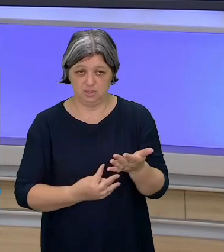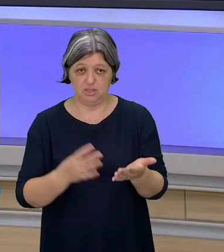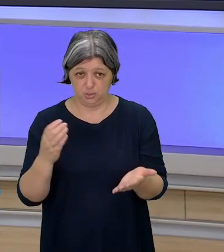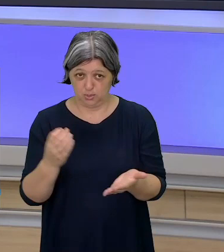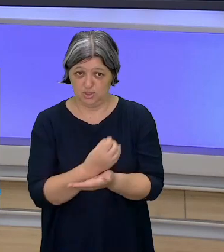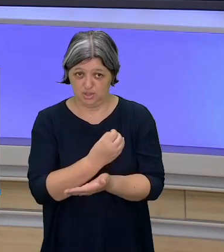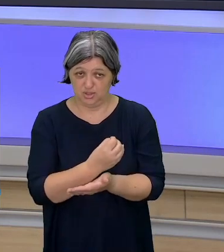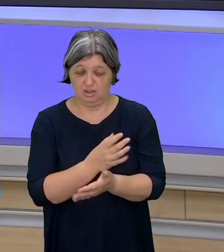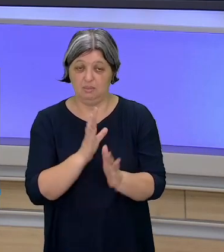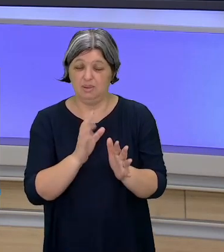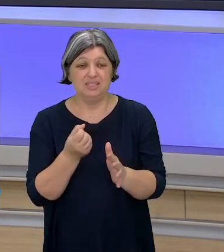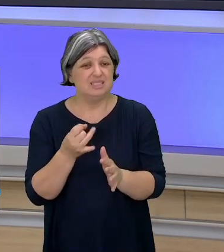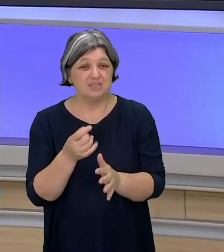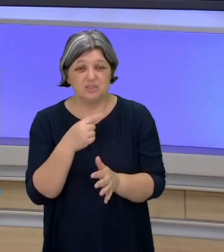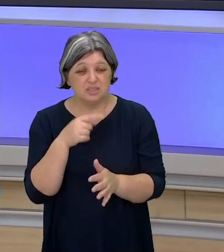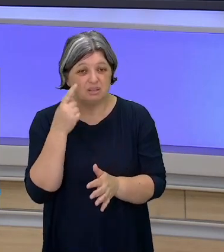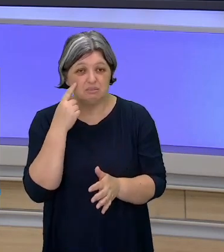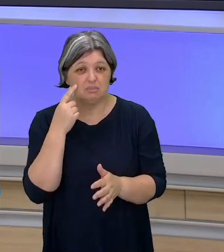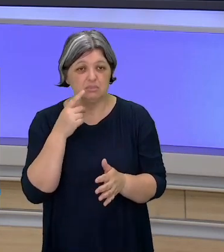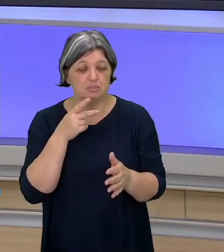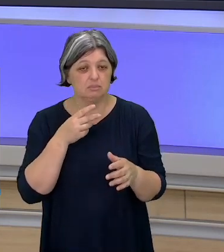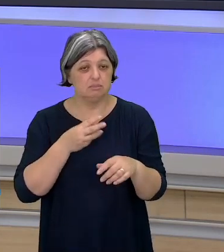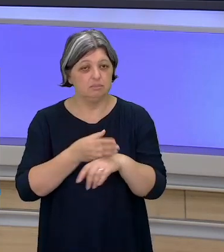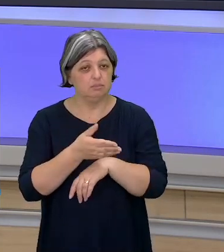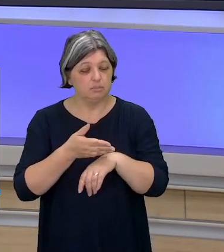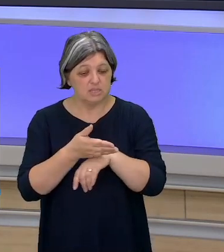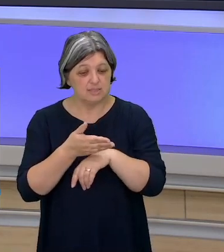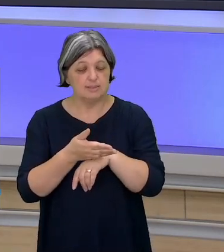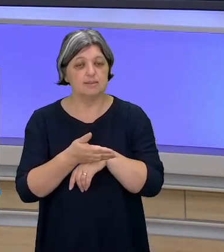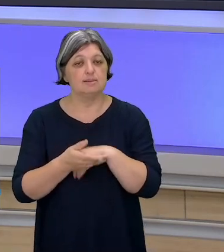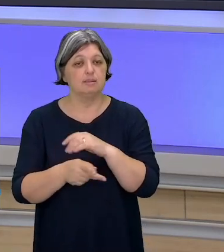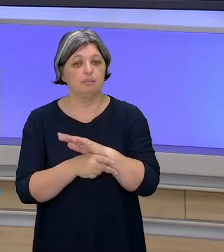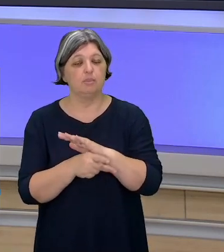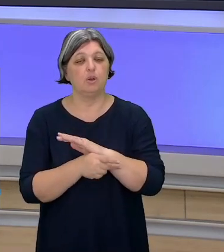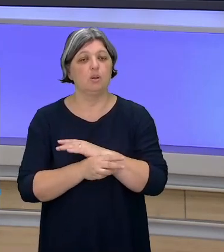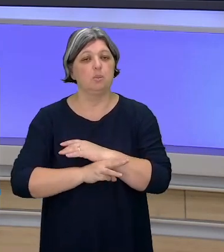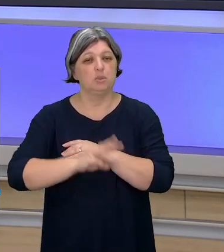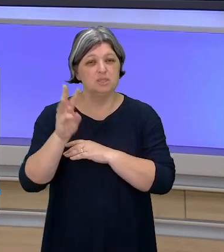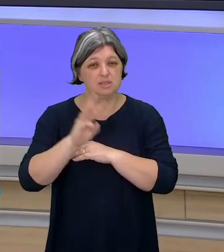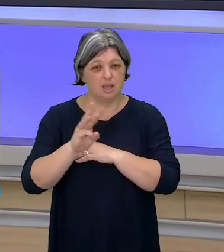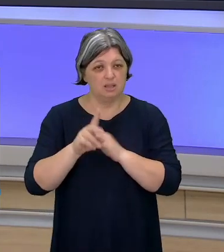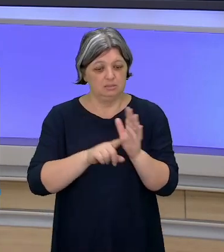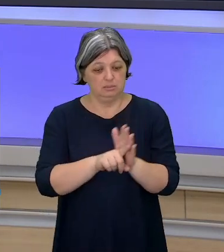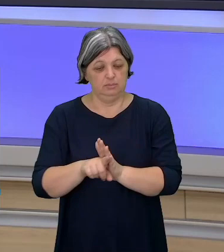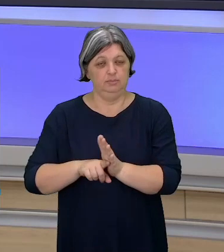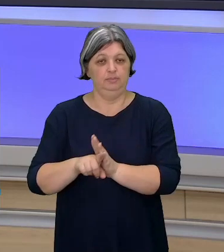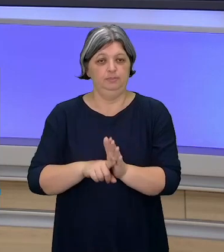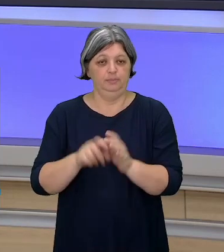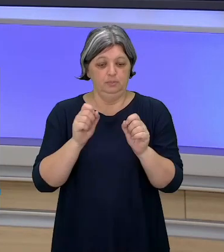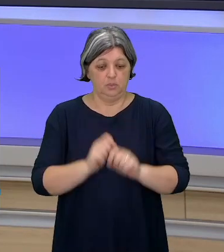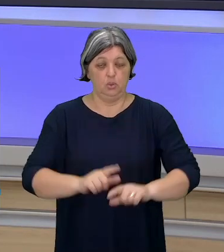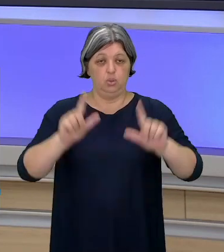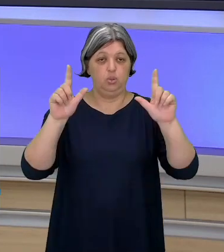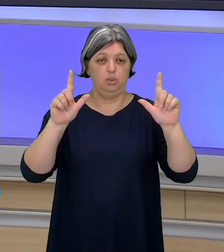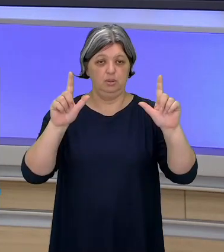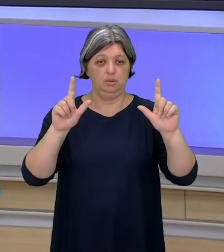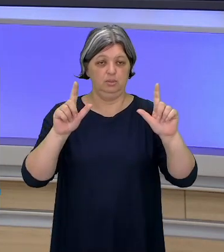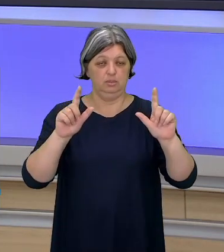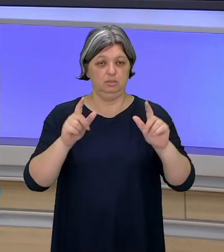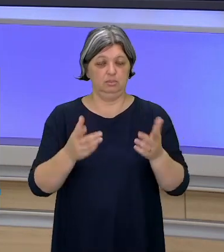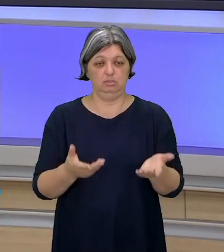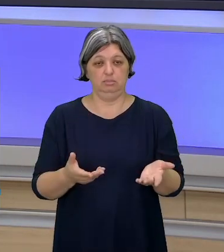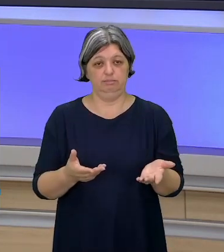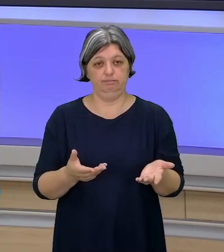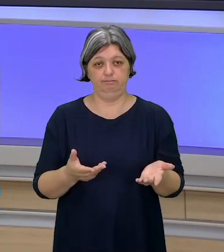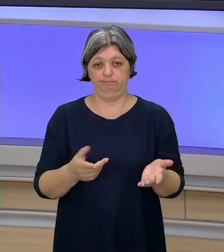Só que se você não for entrar no site da revista FAPESP, se você não abrir o site do estudo,